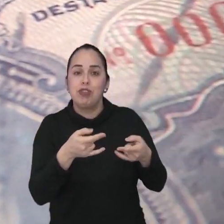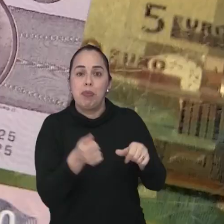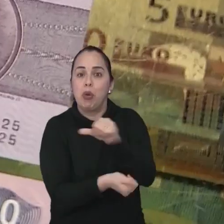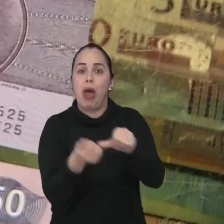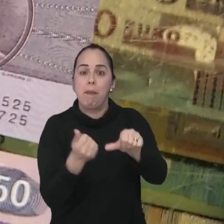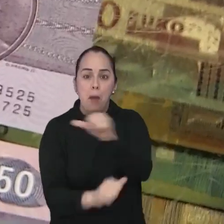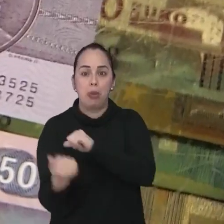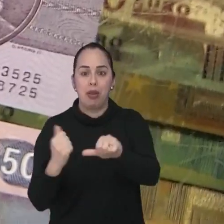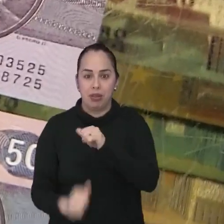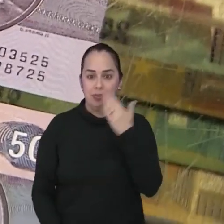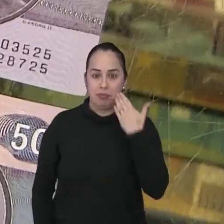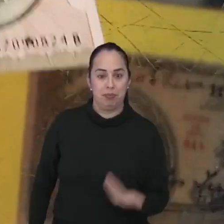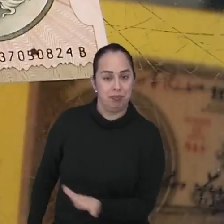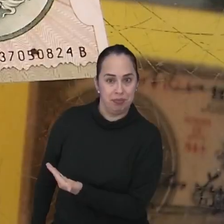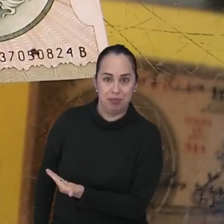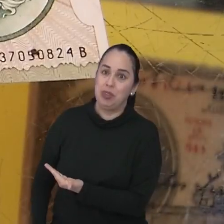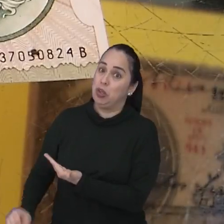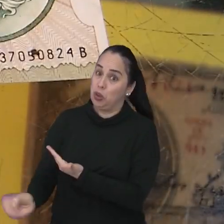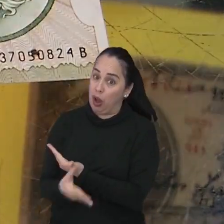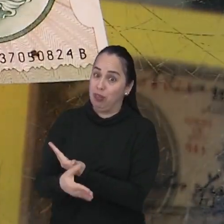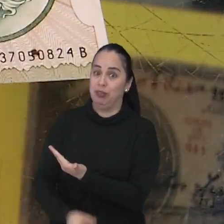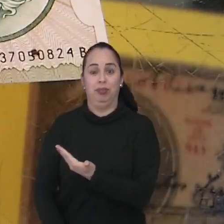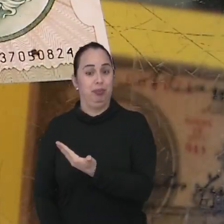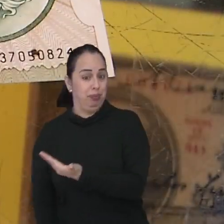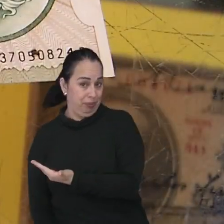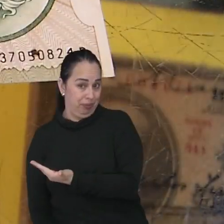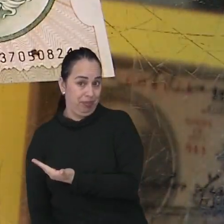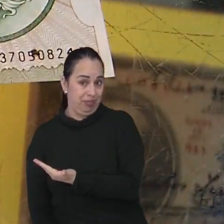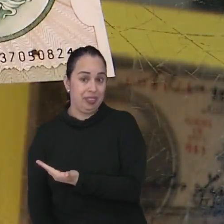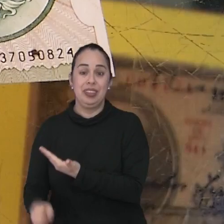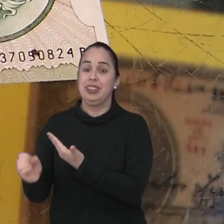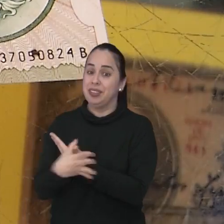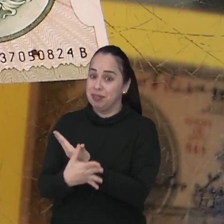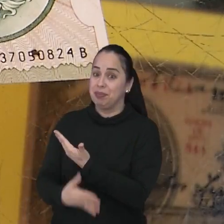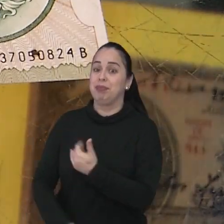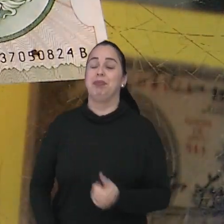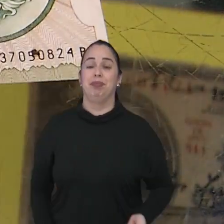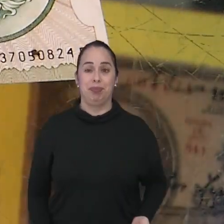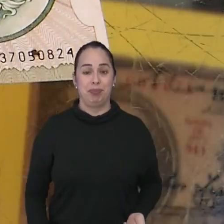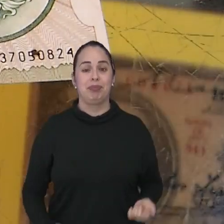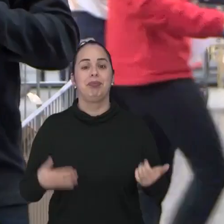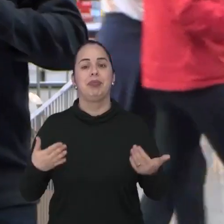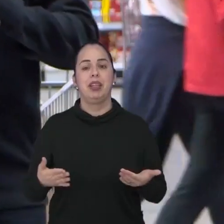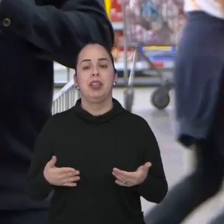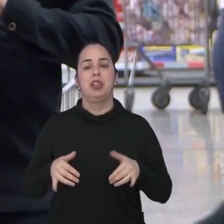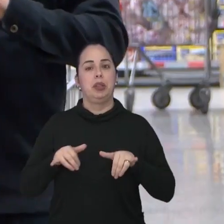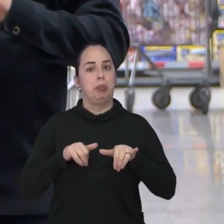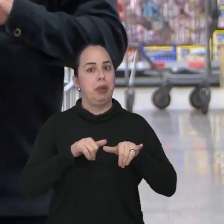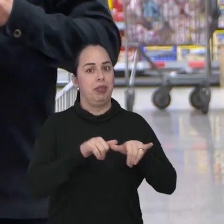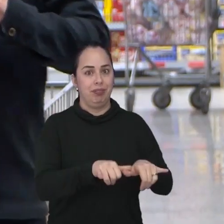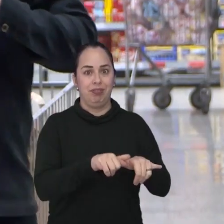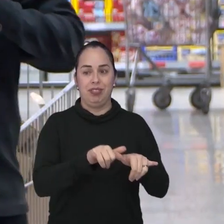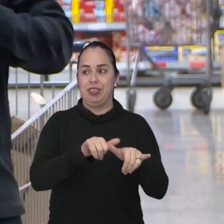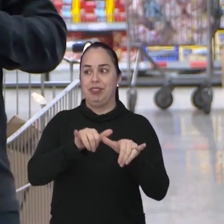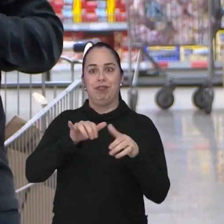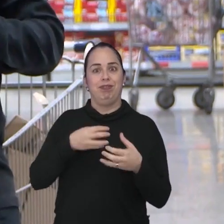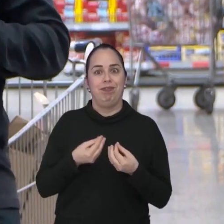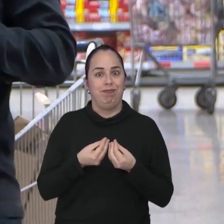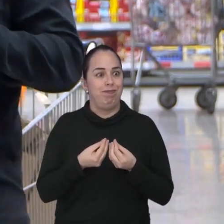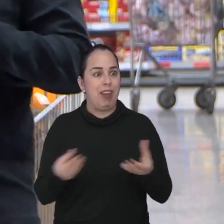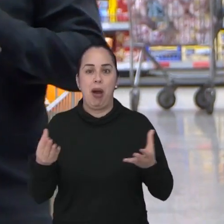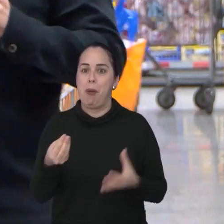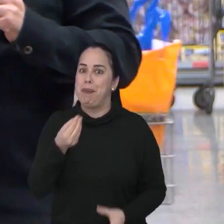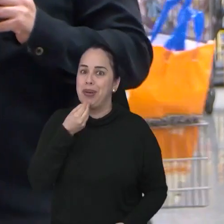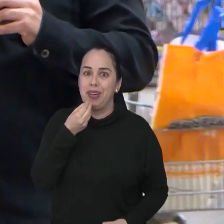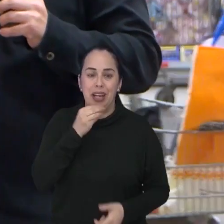em circulação mudar. Cruzeiro, cruzeiro novo, cruzado, cruzado novo. E os supermercados nem sempre